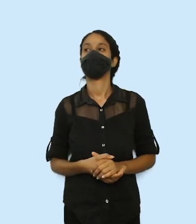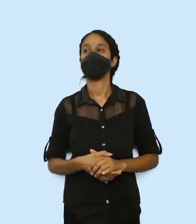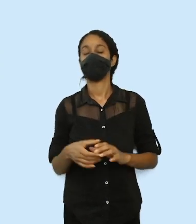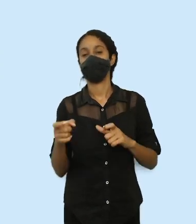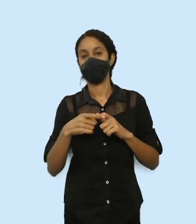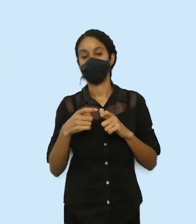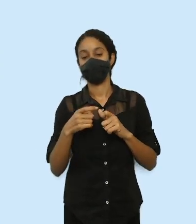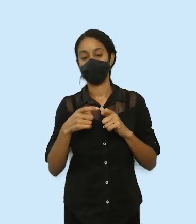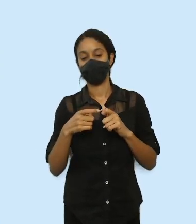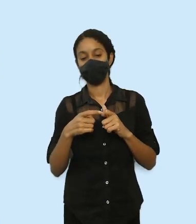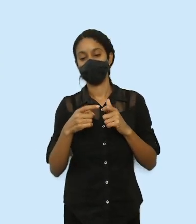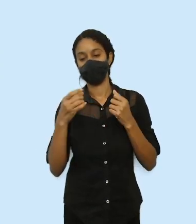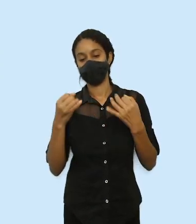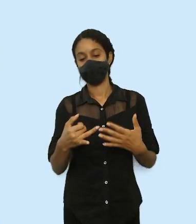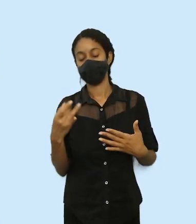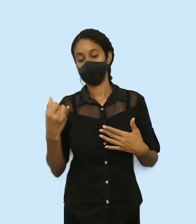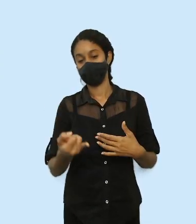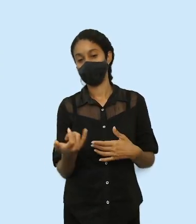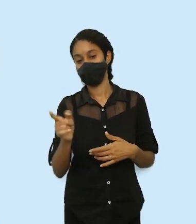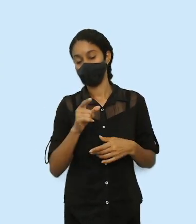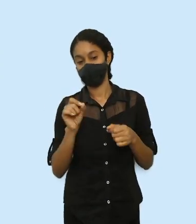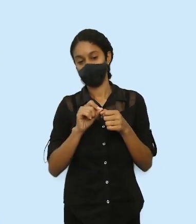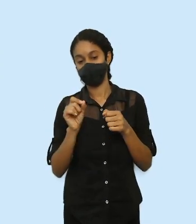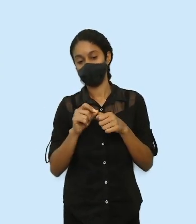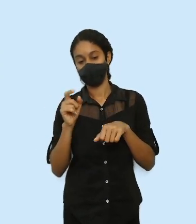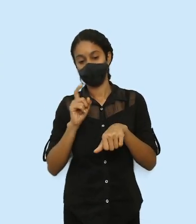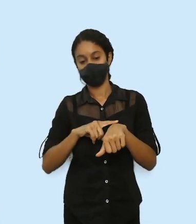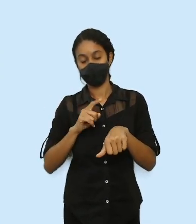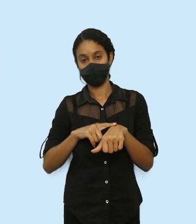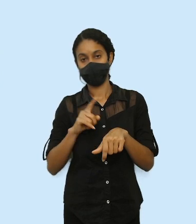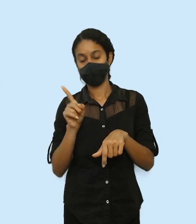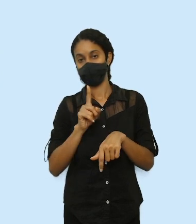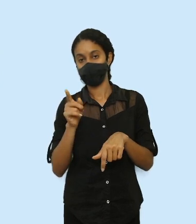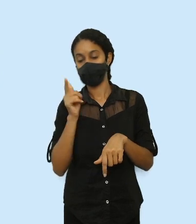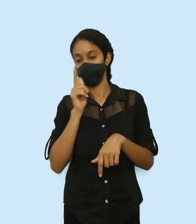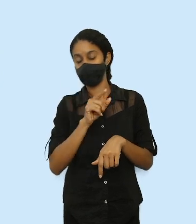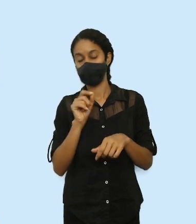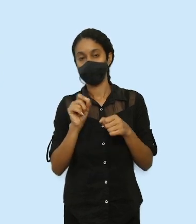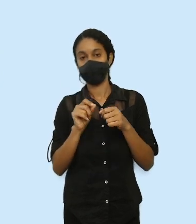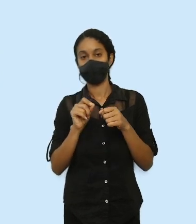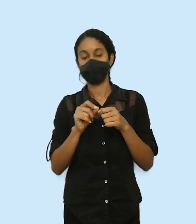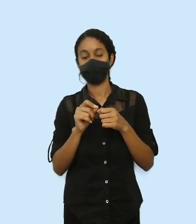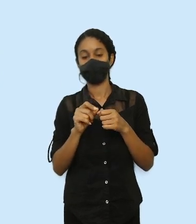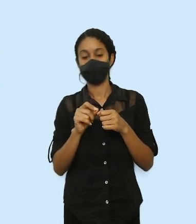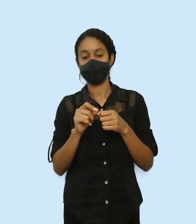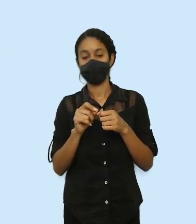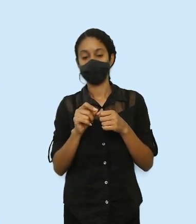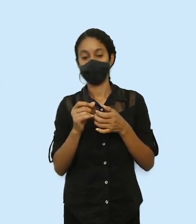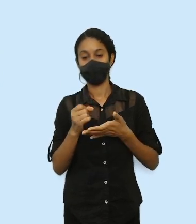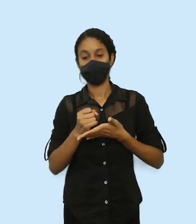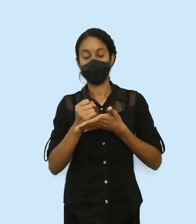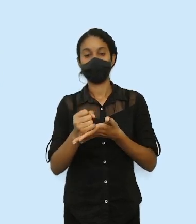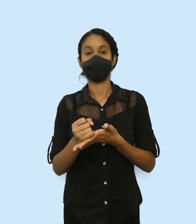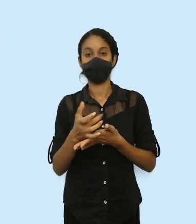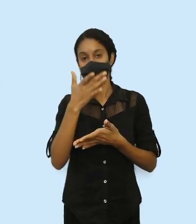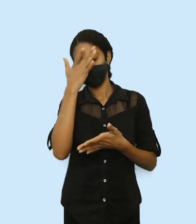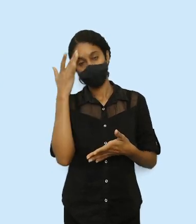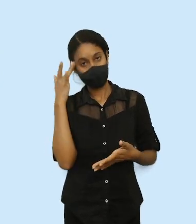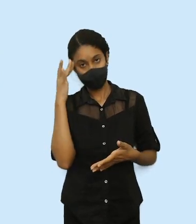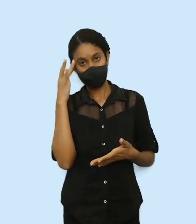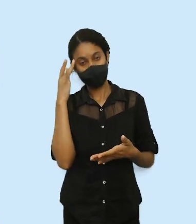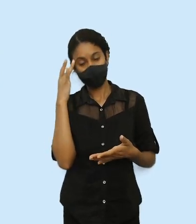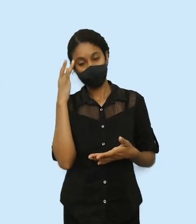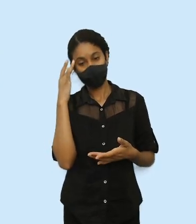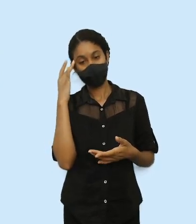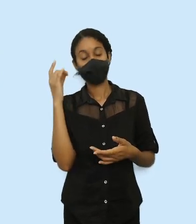se ele não cumprisse a média do tempo, ele não conseguiria atender o número mínimo de pacientes por dia, o que impactaria, por exemplo,